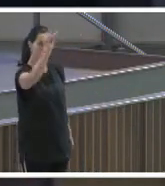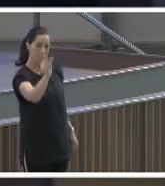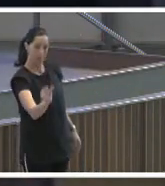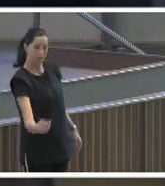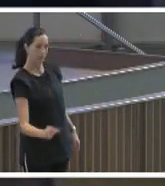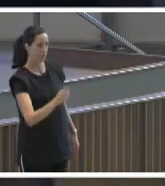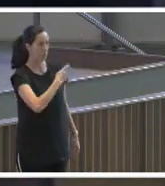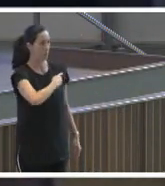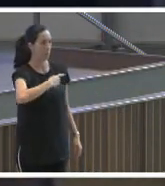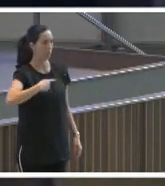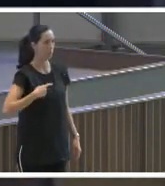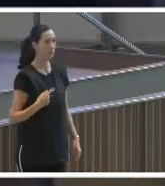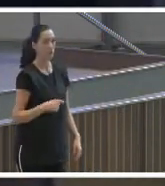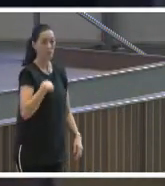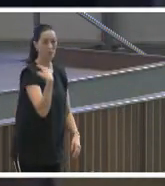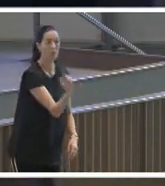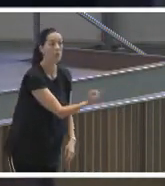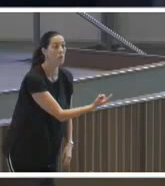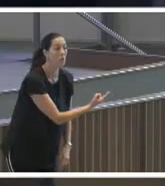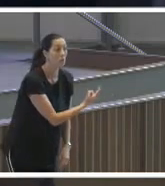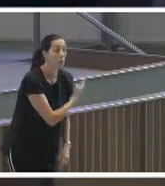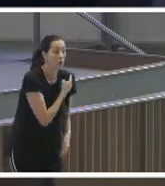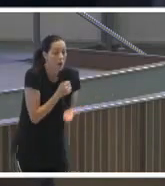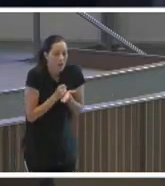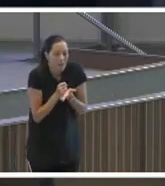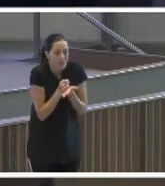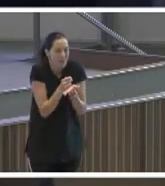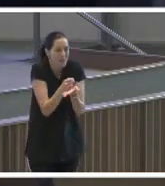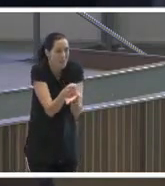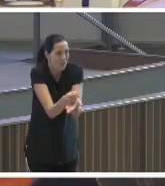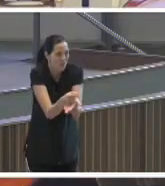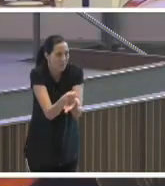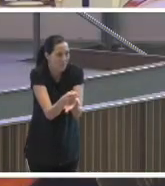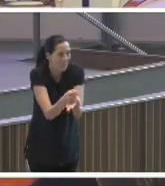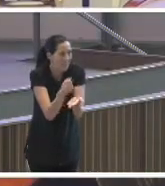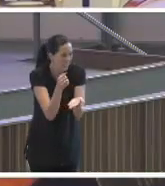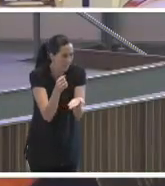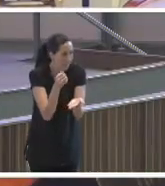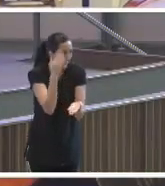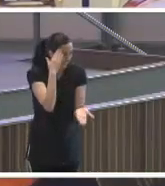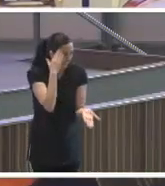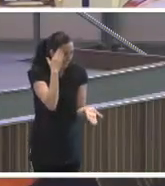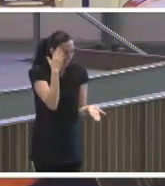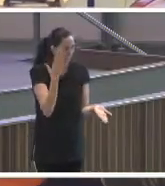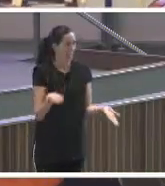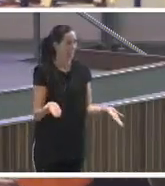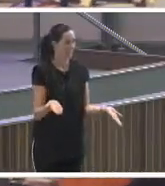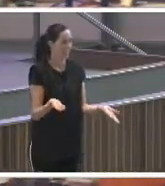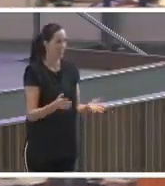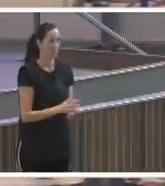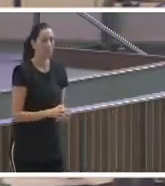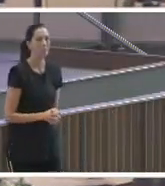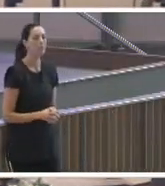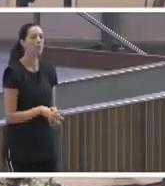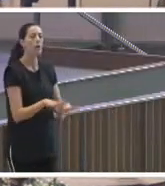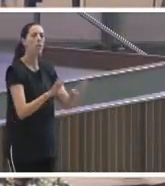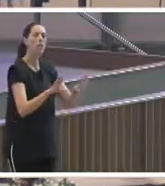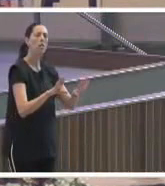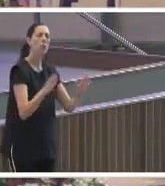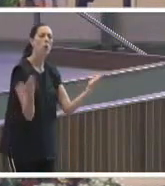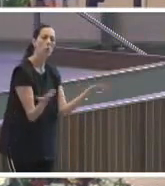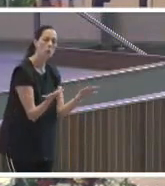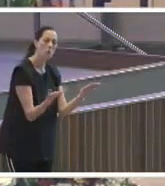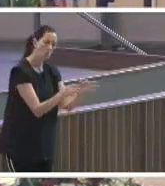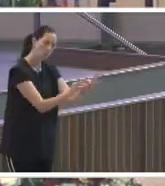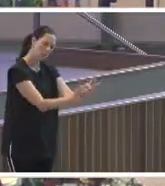os cooperadores do seu pastoreio. Pode parecer hoje uma coisa muito simples